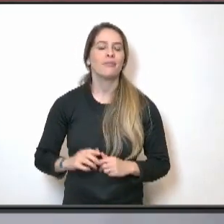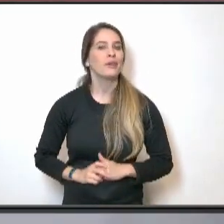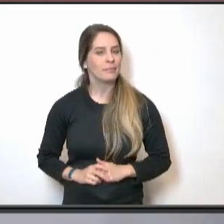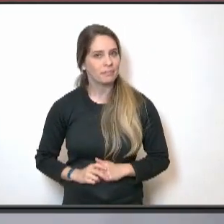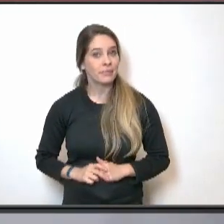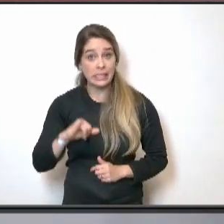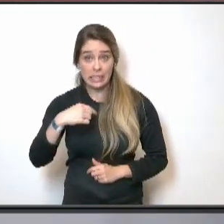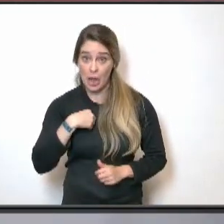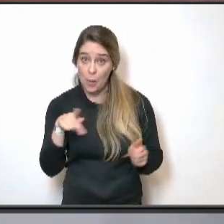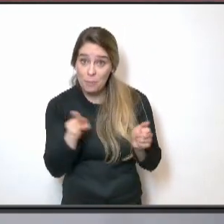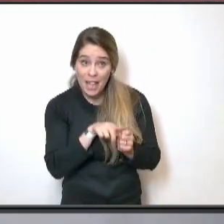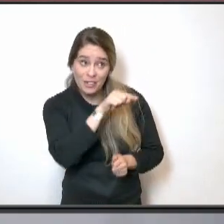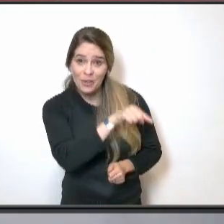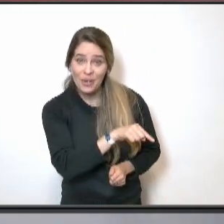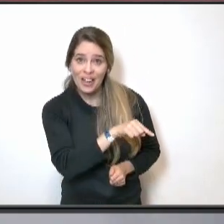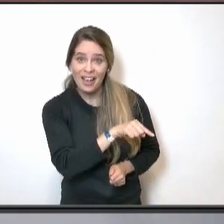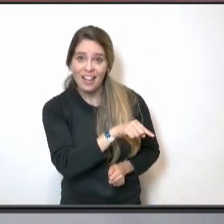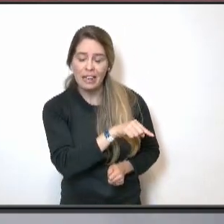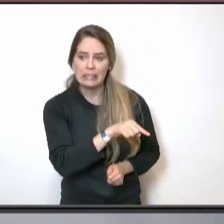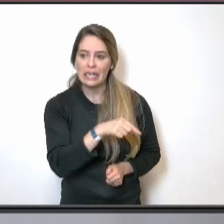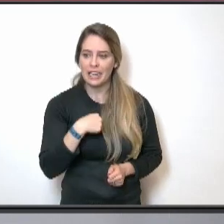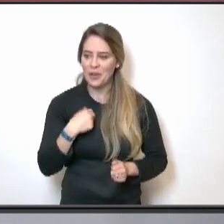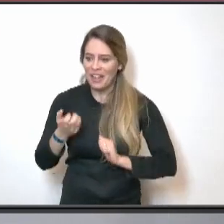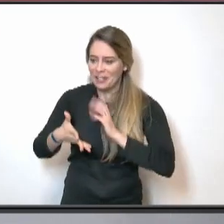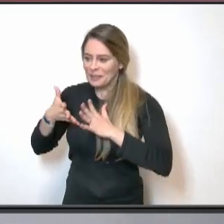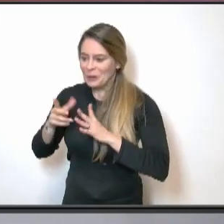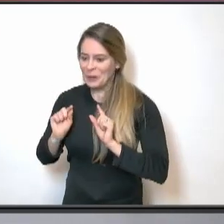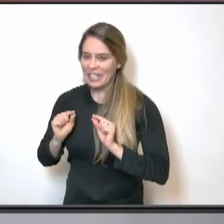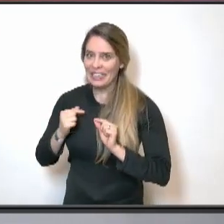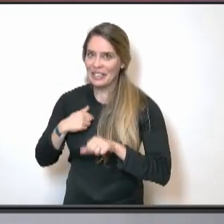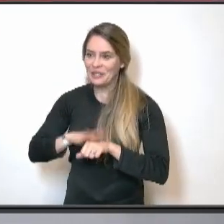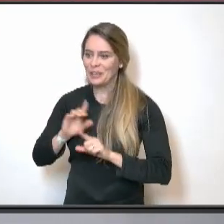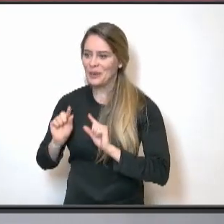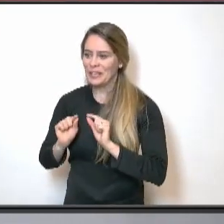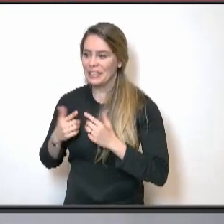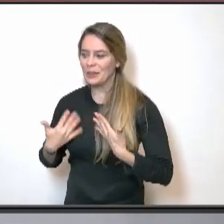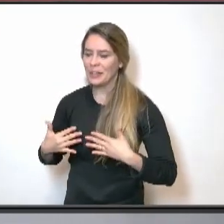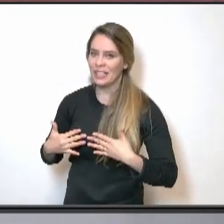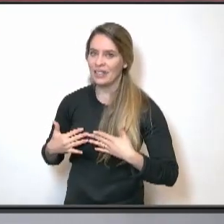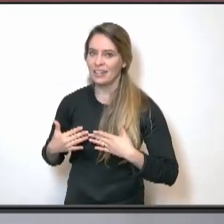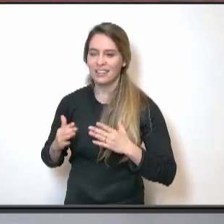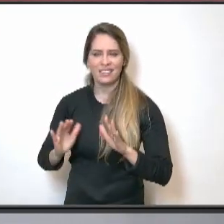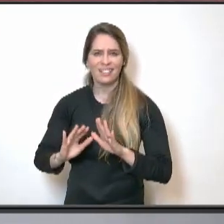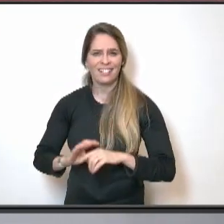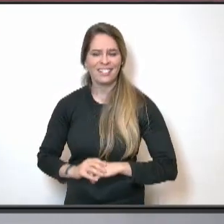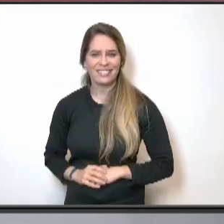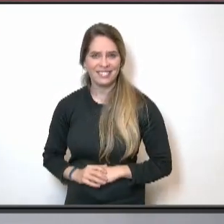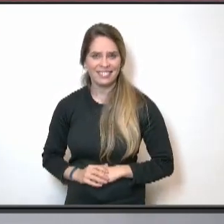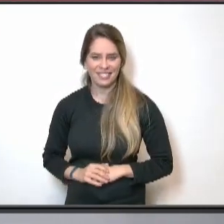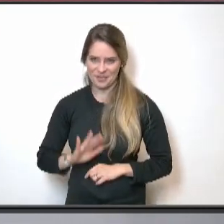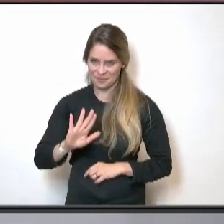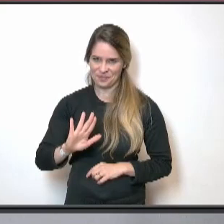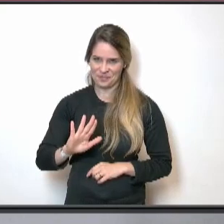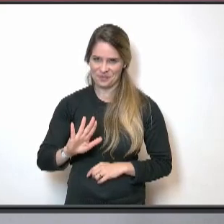Se eu fosse Pedro, eu ia pensar assim, o que eu falo agora? O que eu faço? Mas Jesus, como a gente